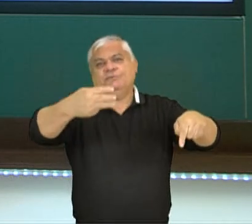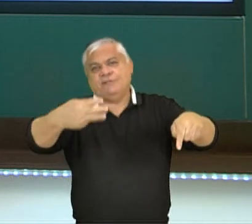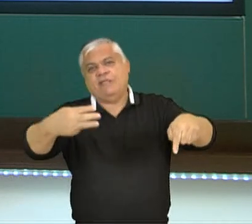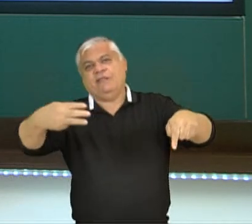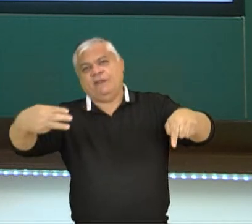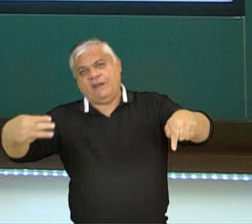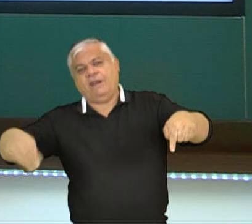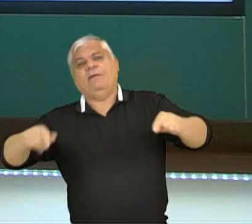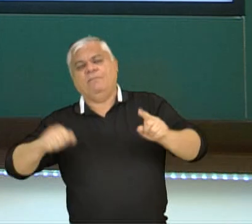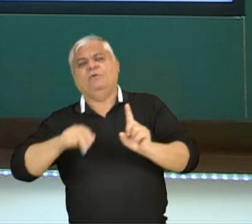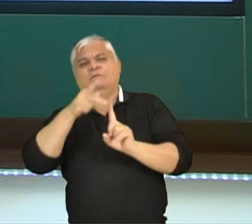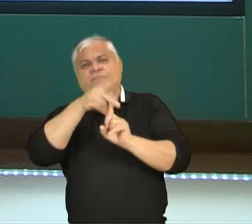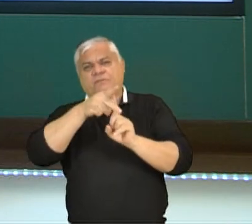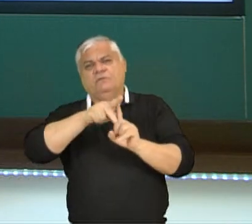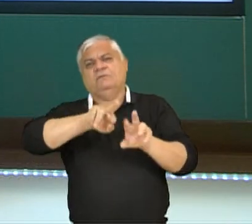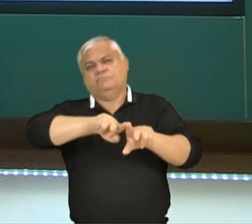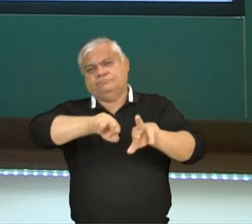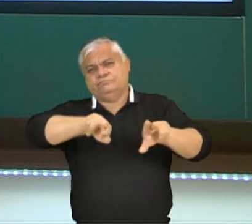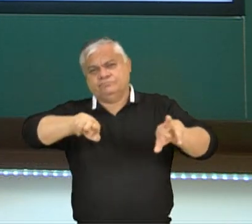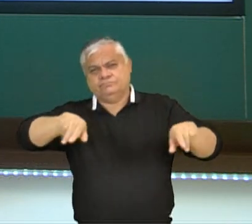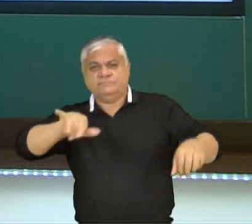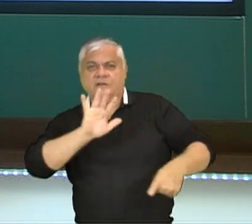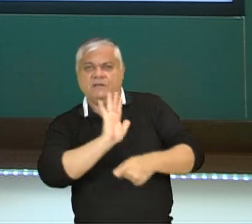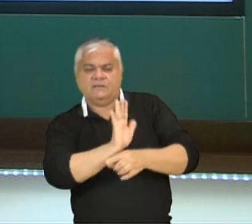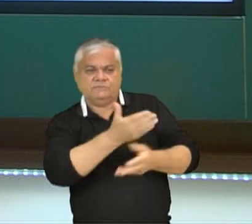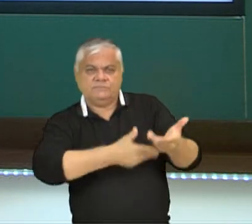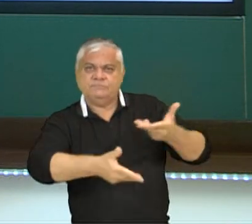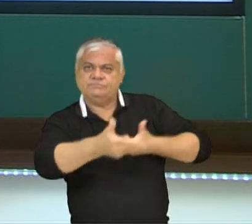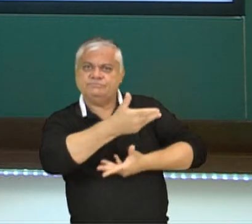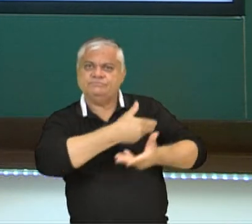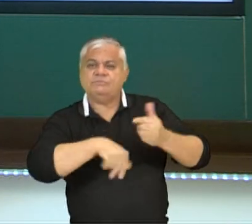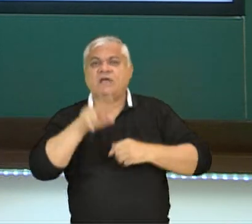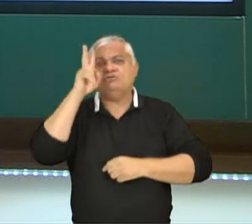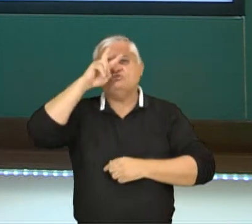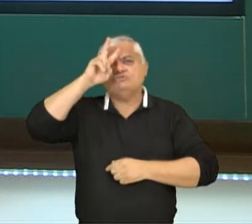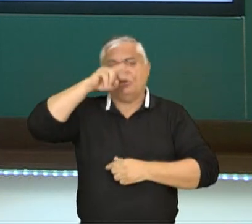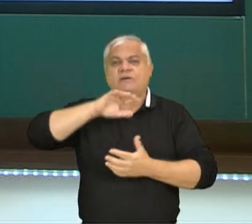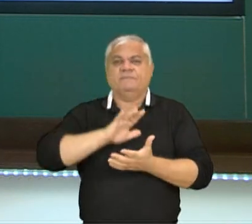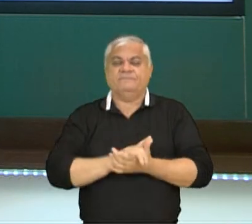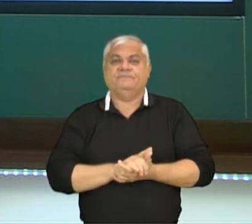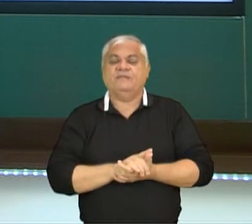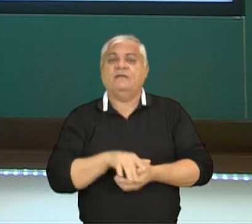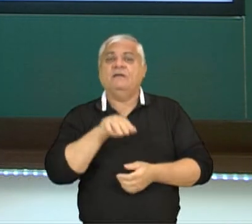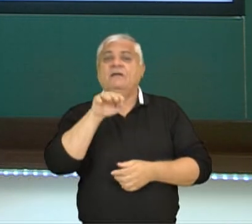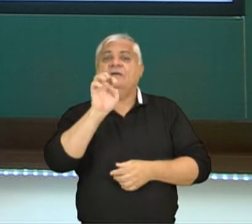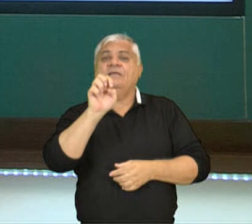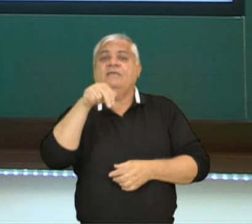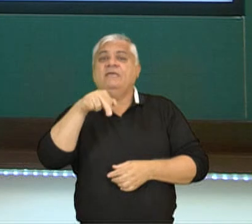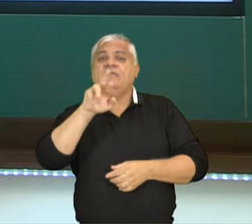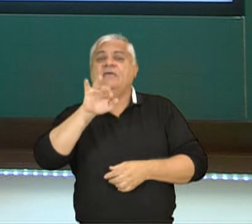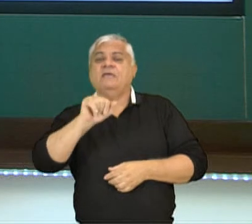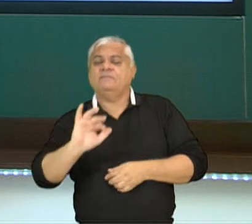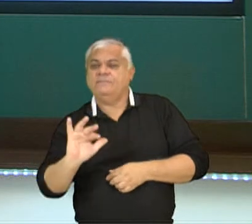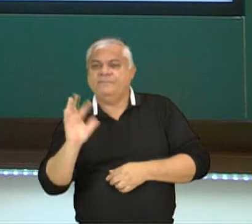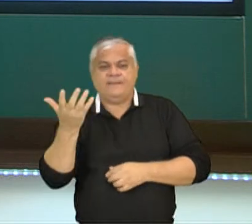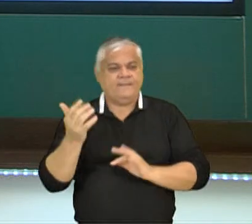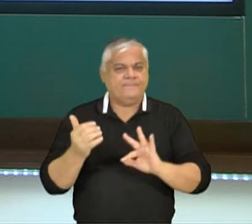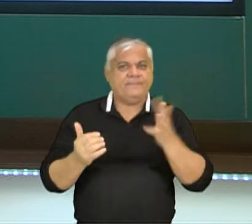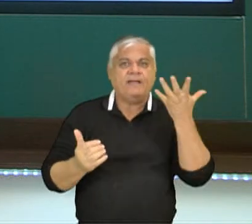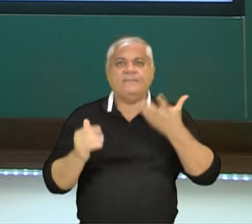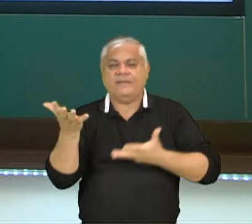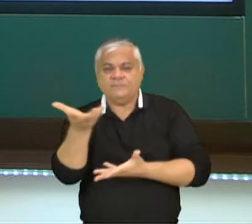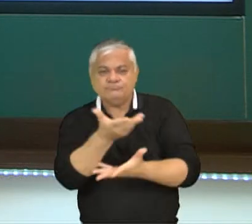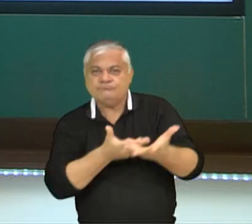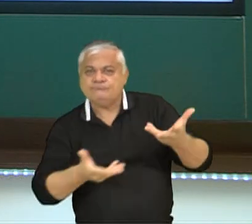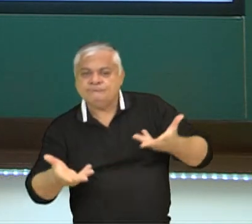secundários, que são aqueles que estão ali para contribuir com o enredo, né? Lembrando que enredo é a sucessão de acontecimentos, de